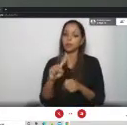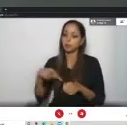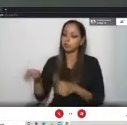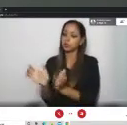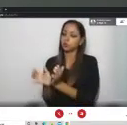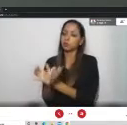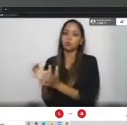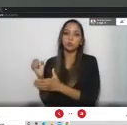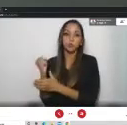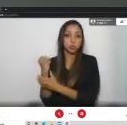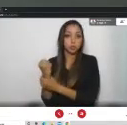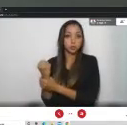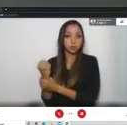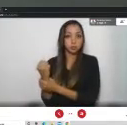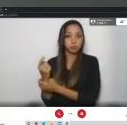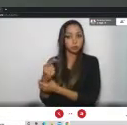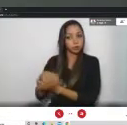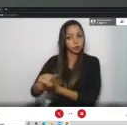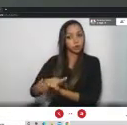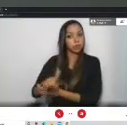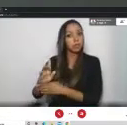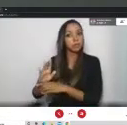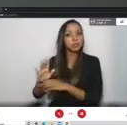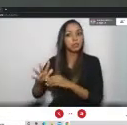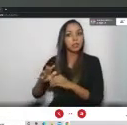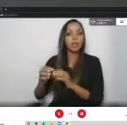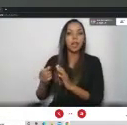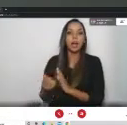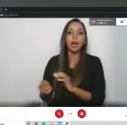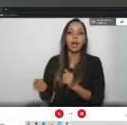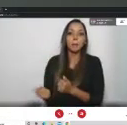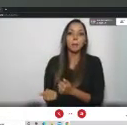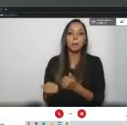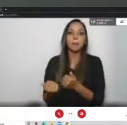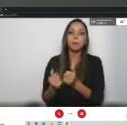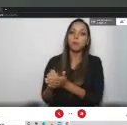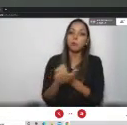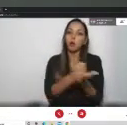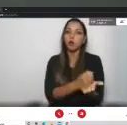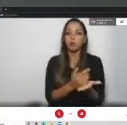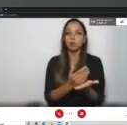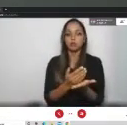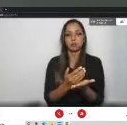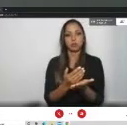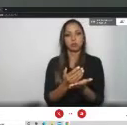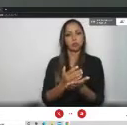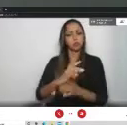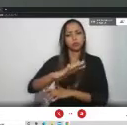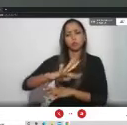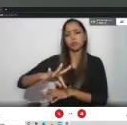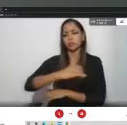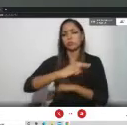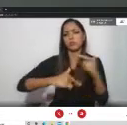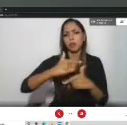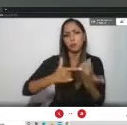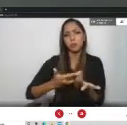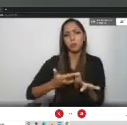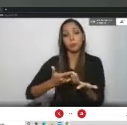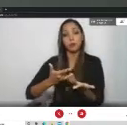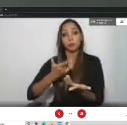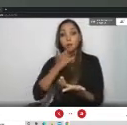são as nossas forças de segurança que dão suporte para a realização de todas as demais atividades. É quem garante a segurança da